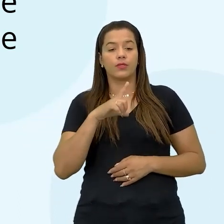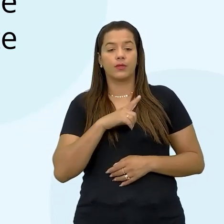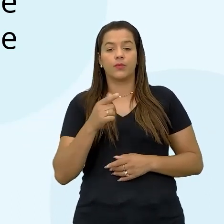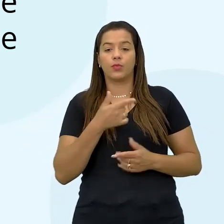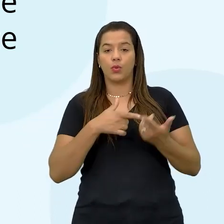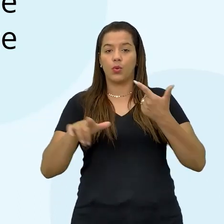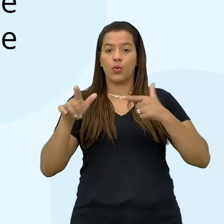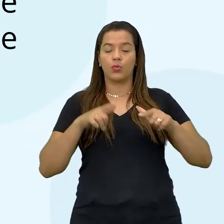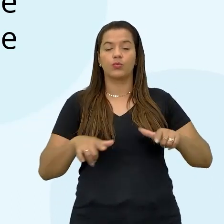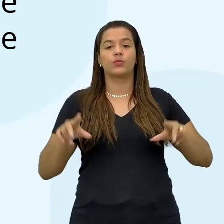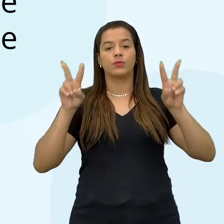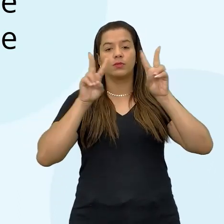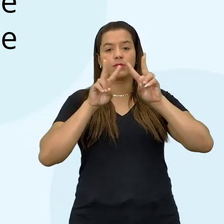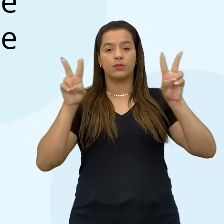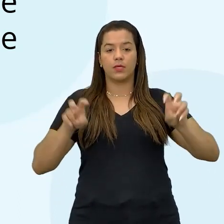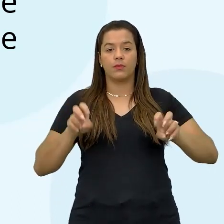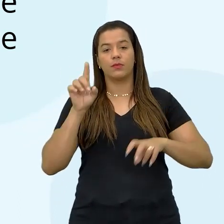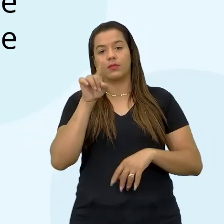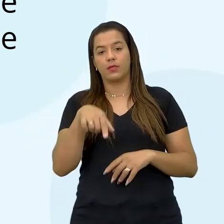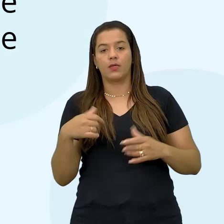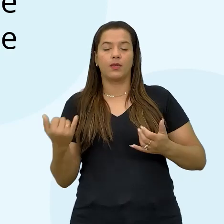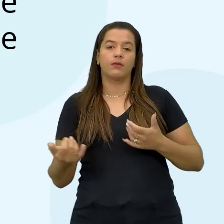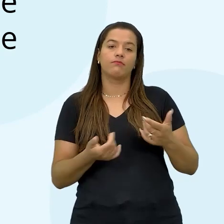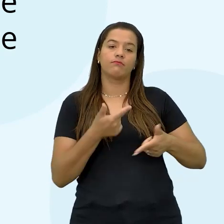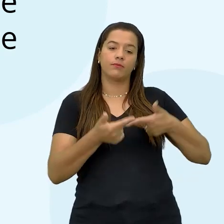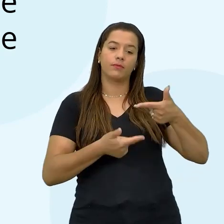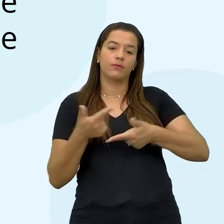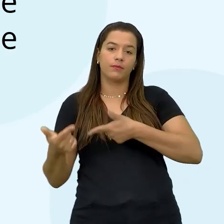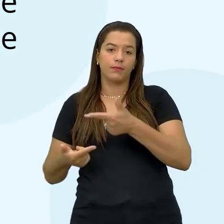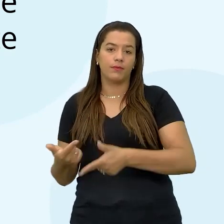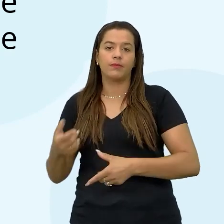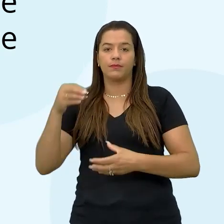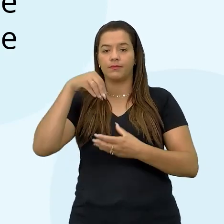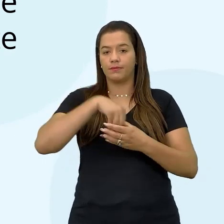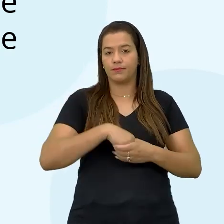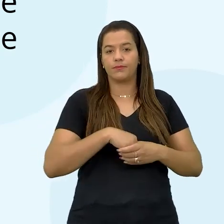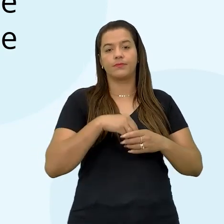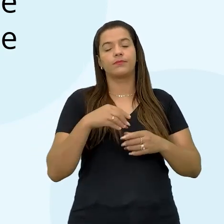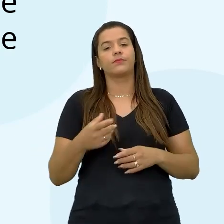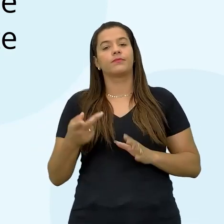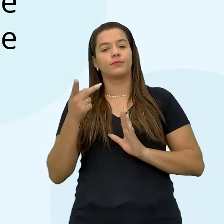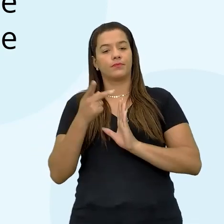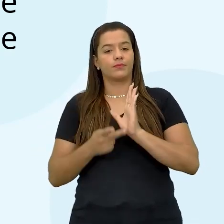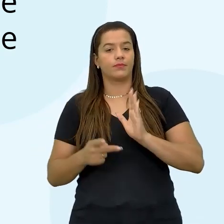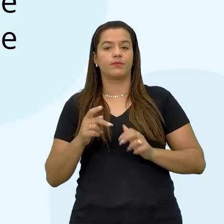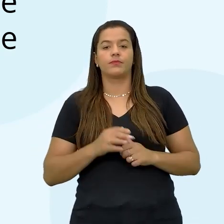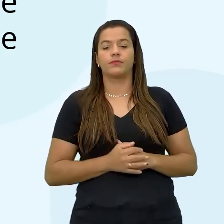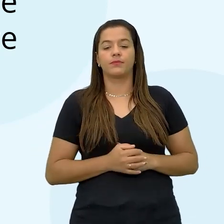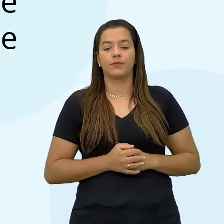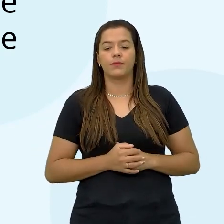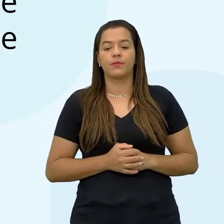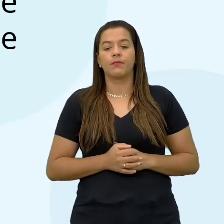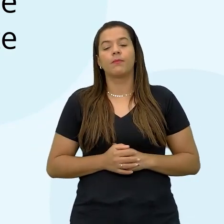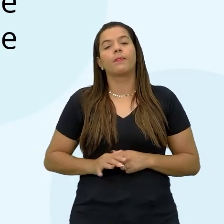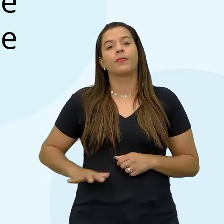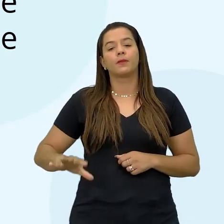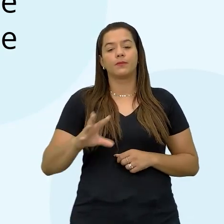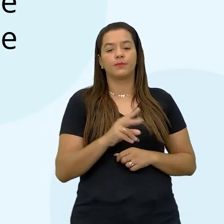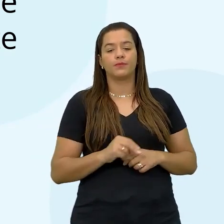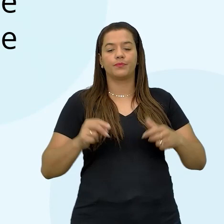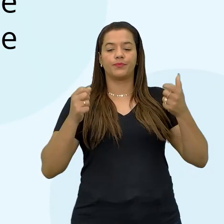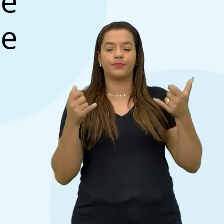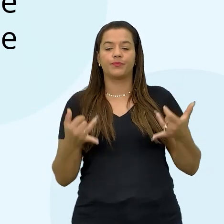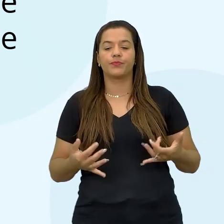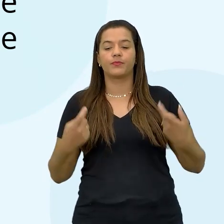então as temáticas que serão trabalhadas no projeto. Essas temáticas, elas devem